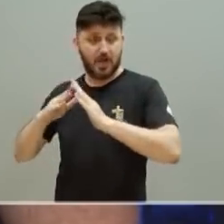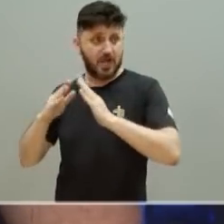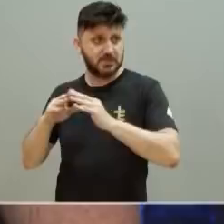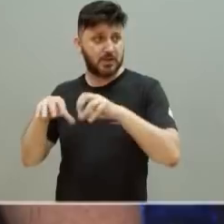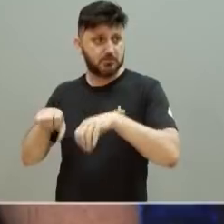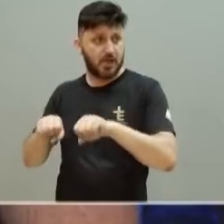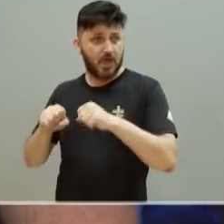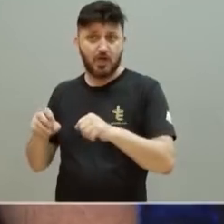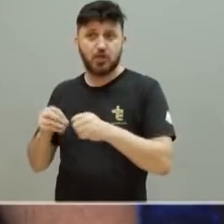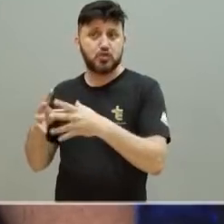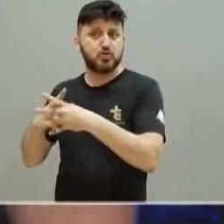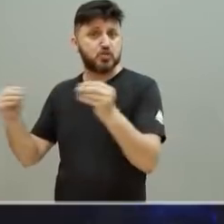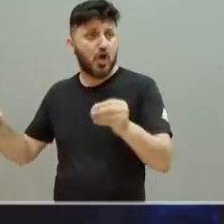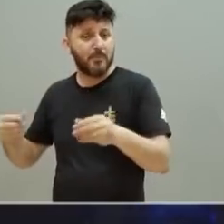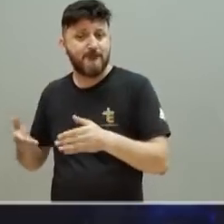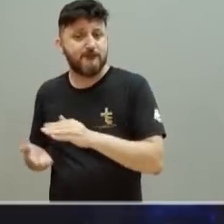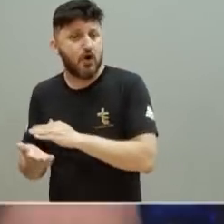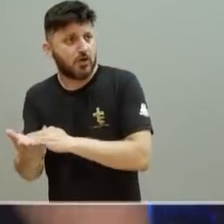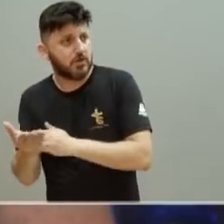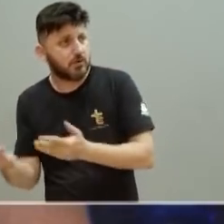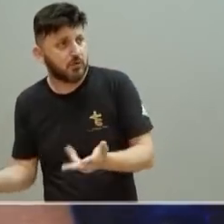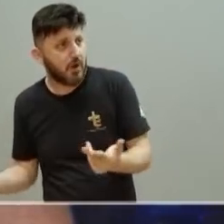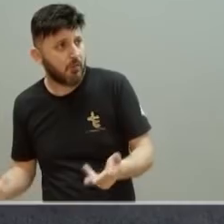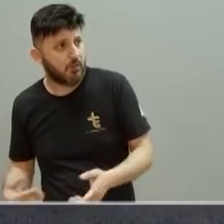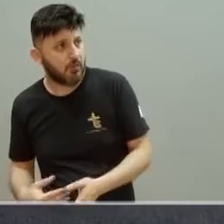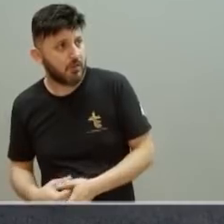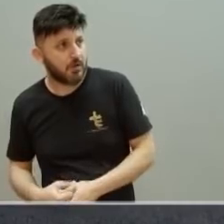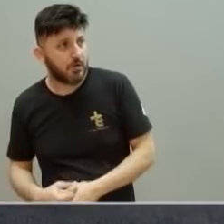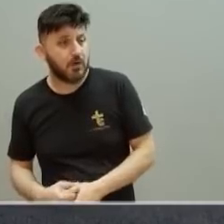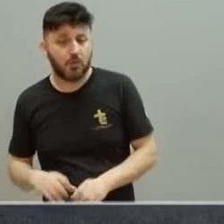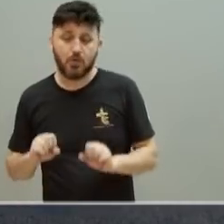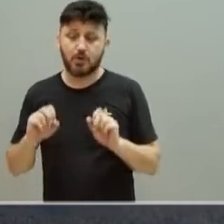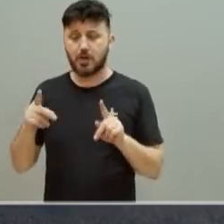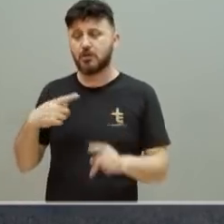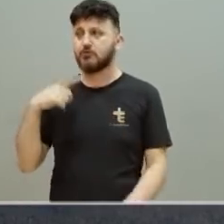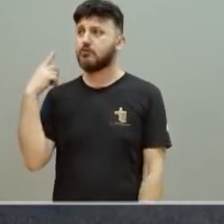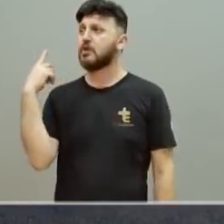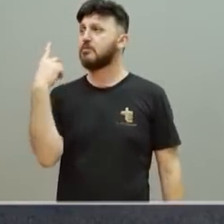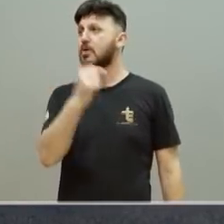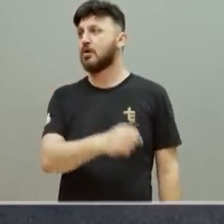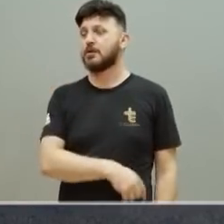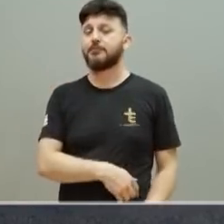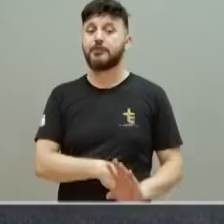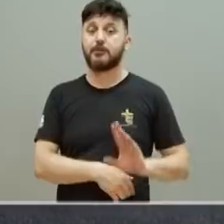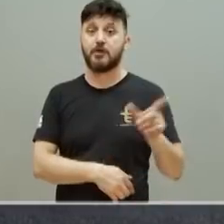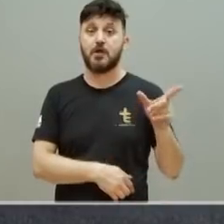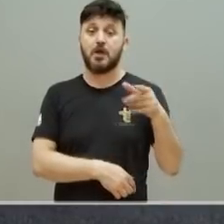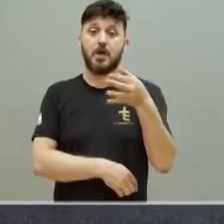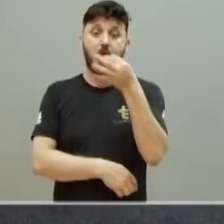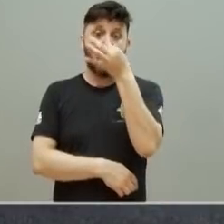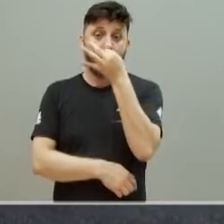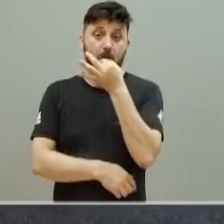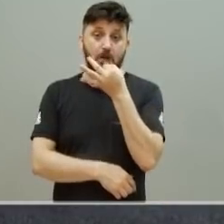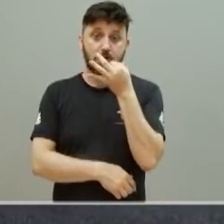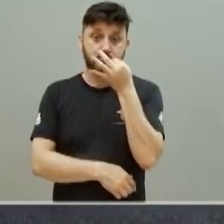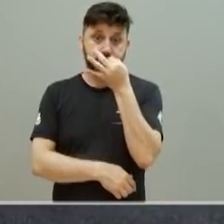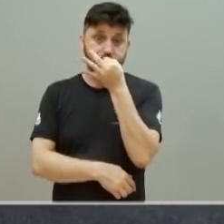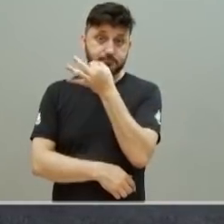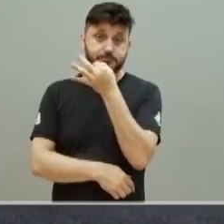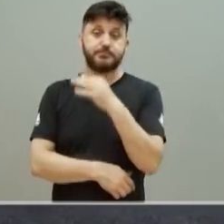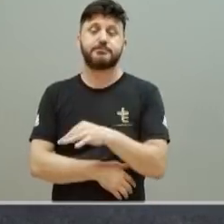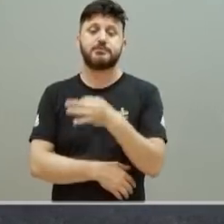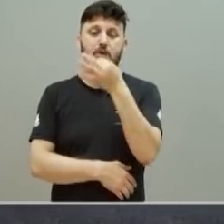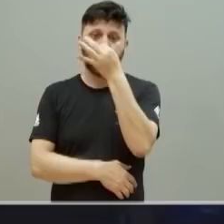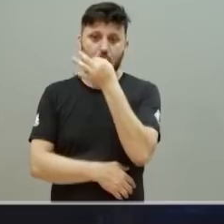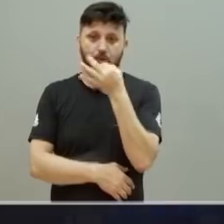Ela colocou a sua roupa, foi embora, e naquele dia ela voltou a comungar. Infelizmente, se passou mais de 90 dias,